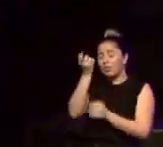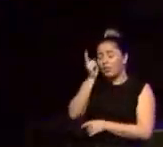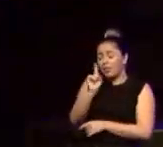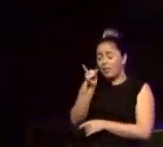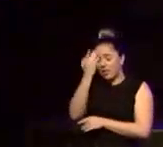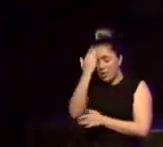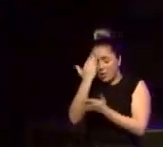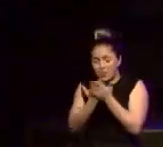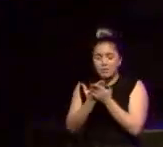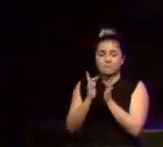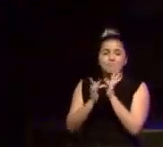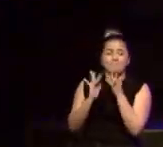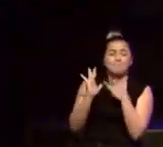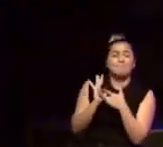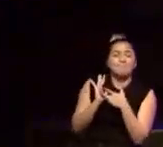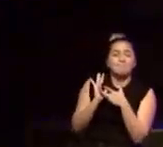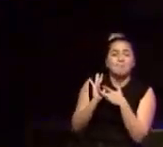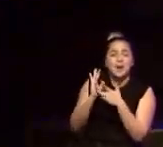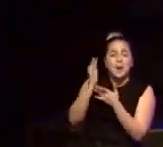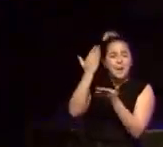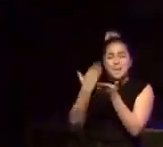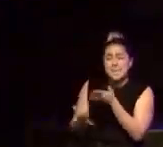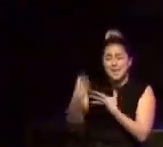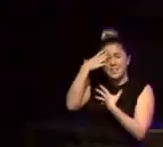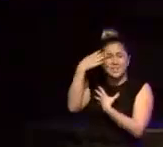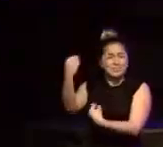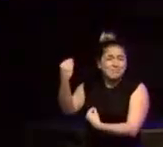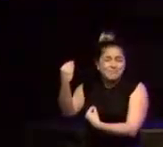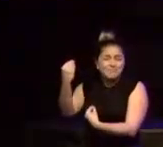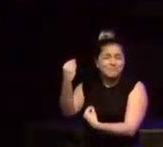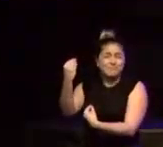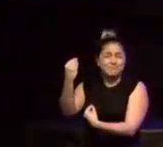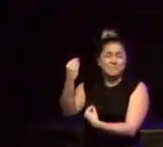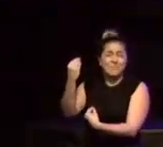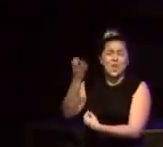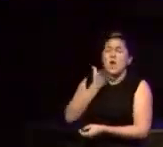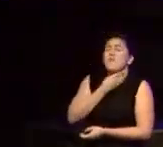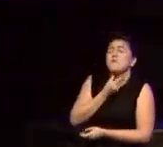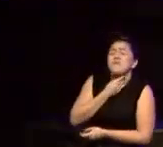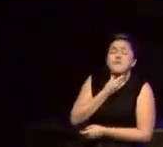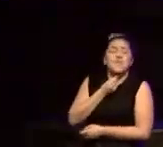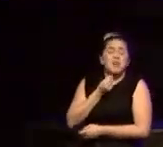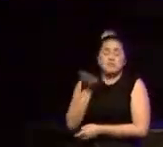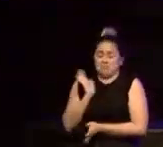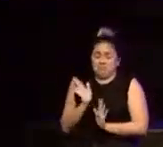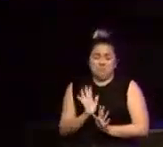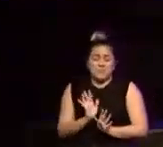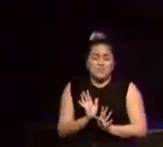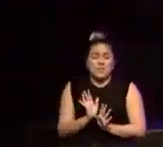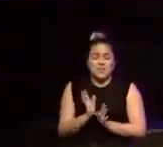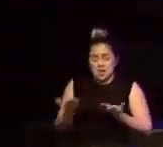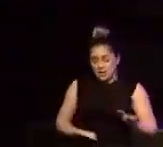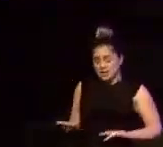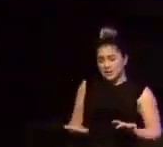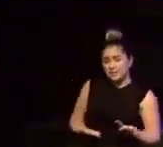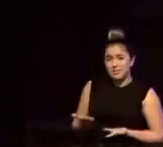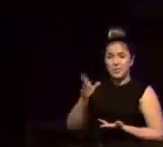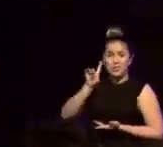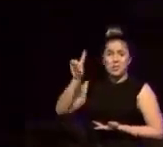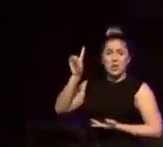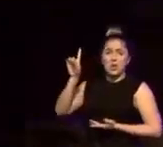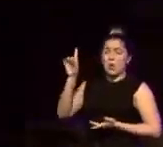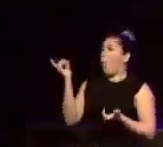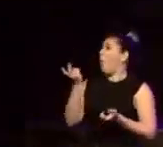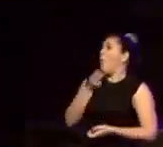até abandonam a sua própria fé. São hipócritas, ninguém quer ser hipócrita, então se para servir a Deus eu não posso ser falso,